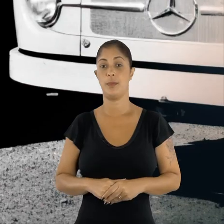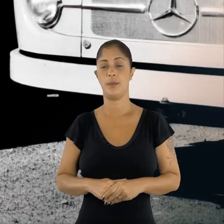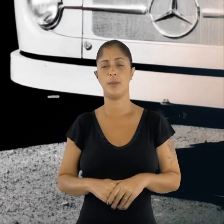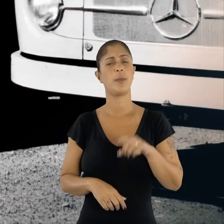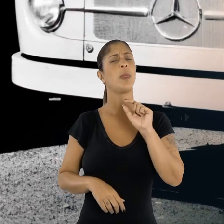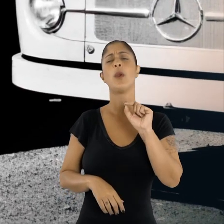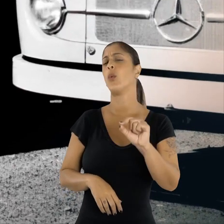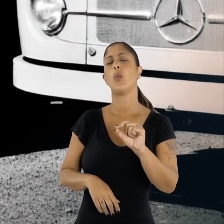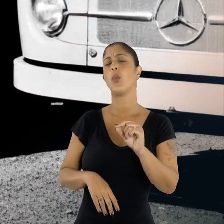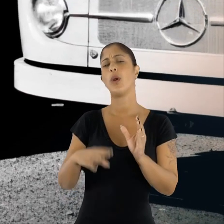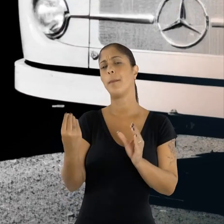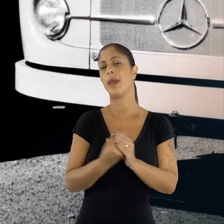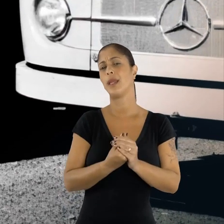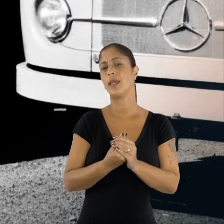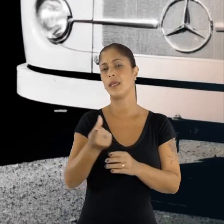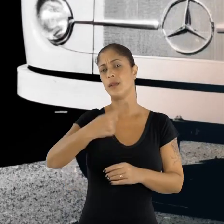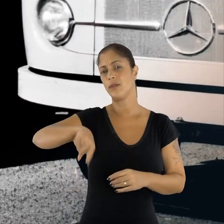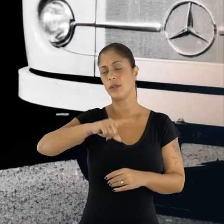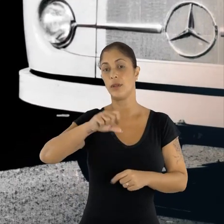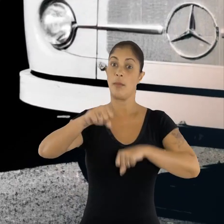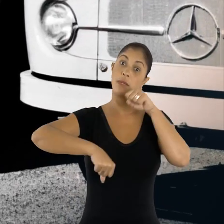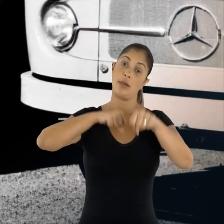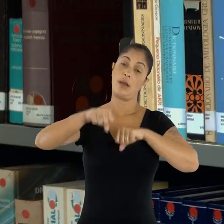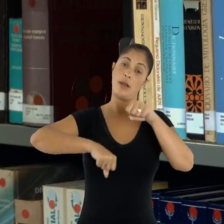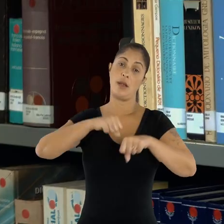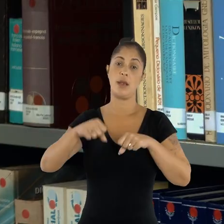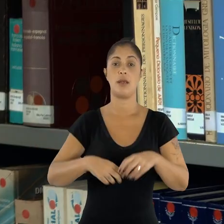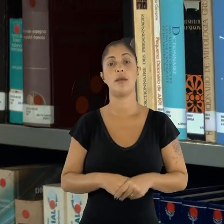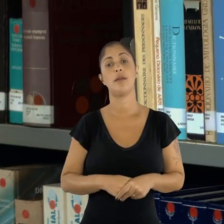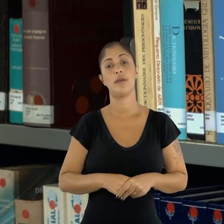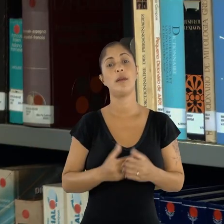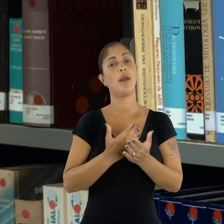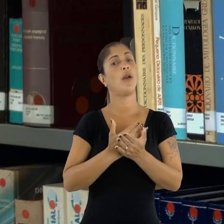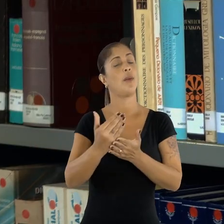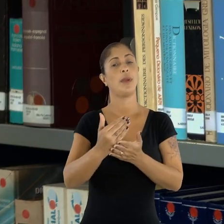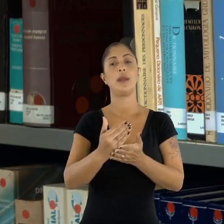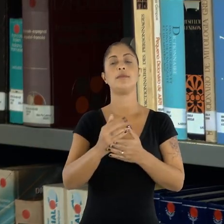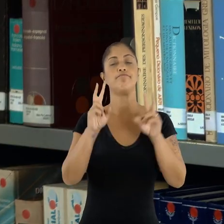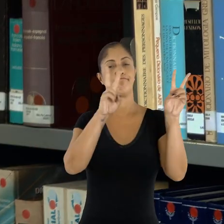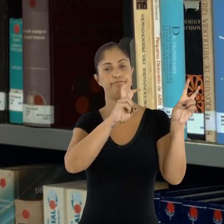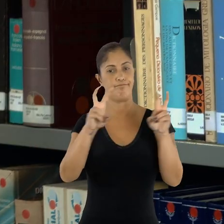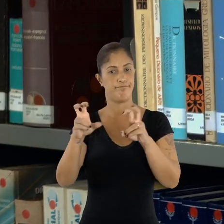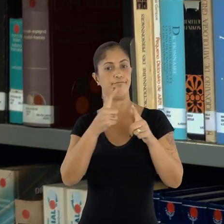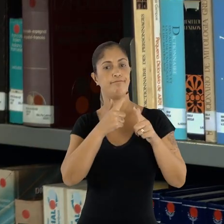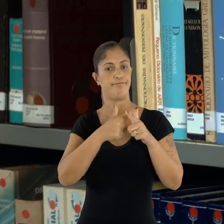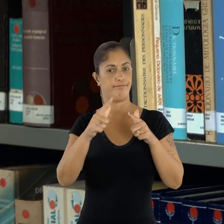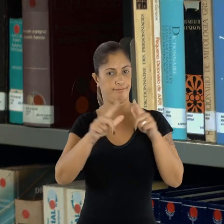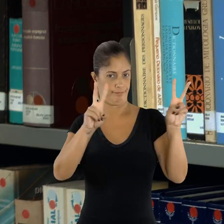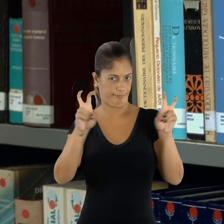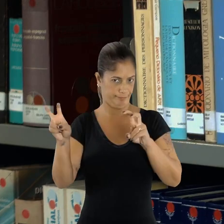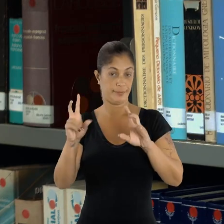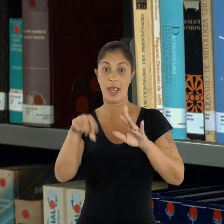caminhões. E o que pertence a vocês? As bicicletas. Aí a gente começava a